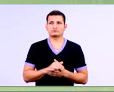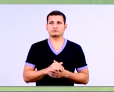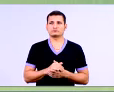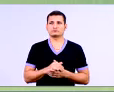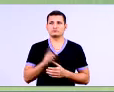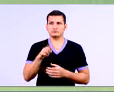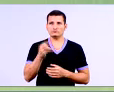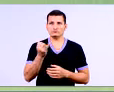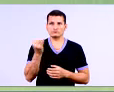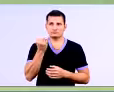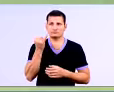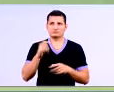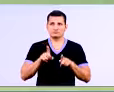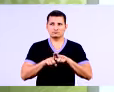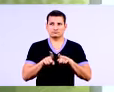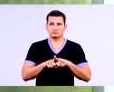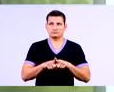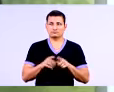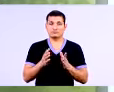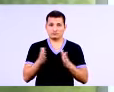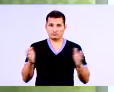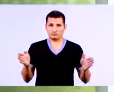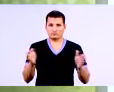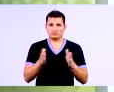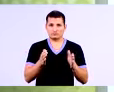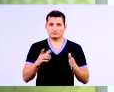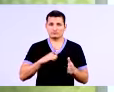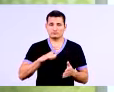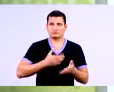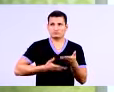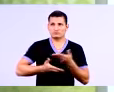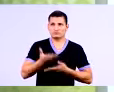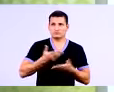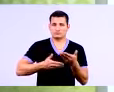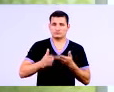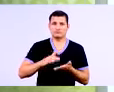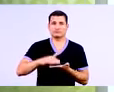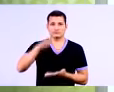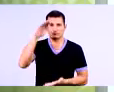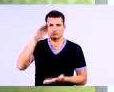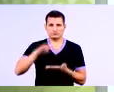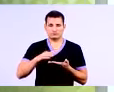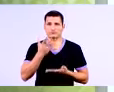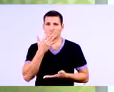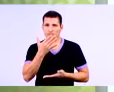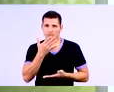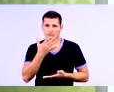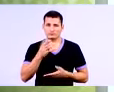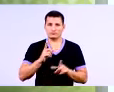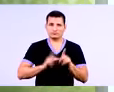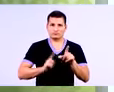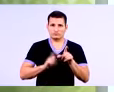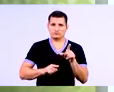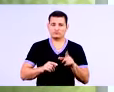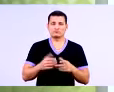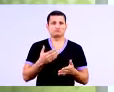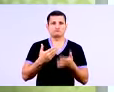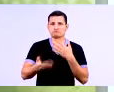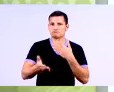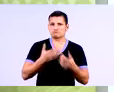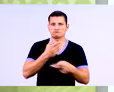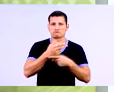É importante frisar de que a largura aqui está relacionada à largura, altura, cor, fonte, a qualquer